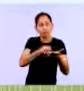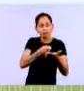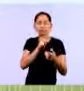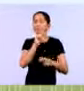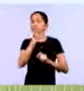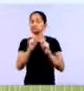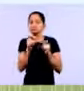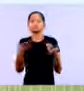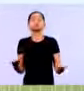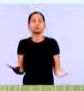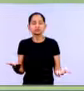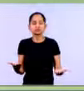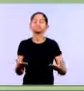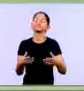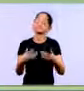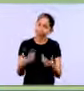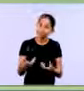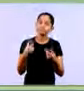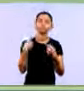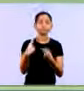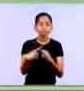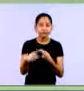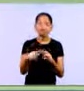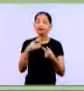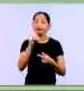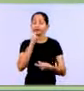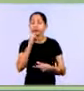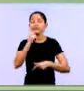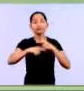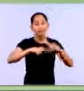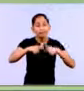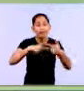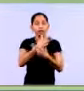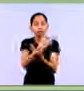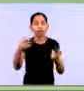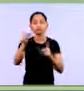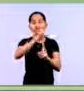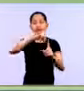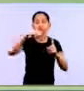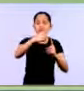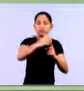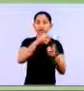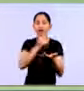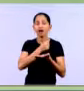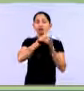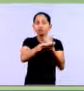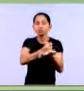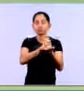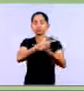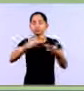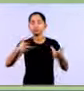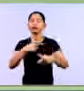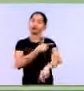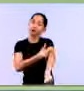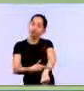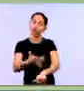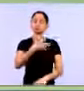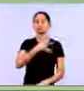precisa tributar por quê? Porque ele presta serviços à sociedade. Que serviços são esses?